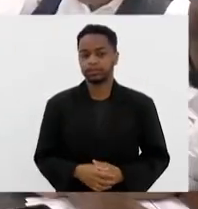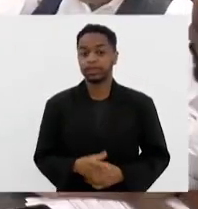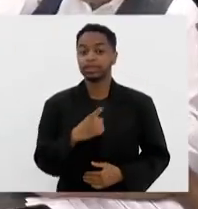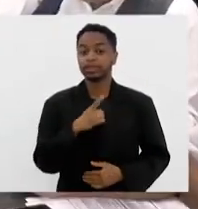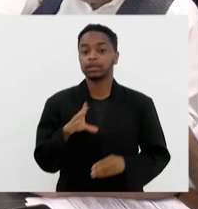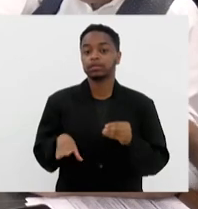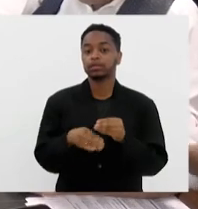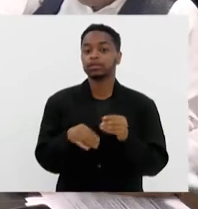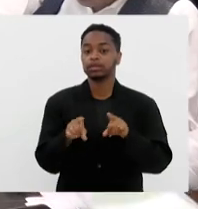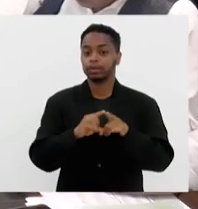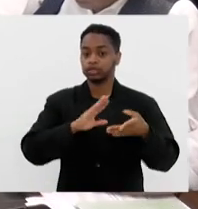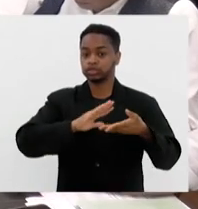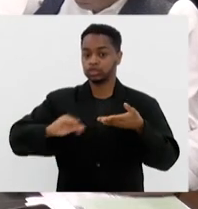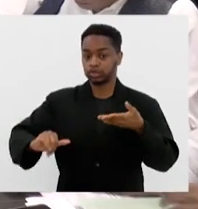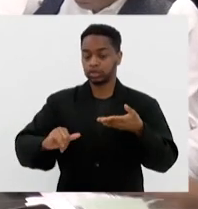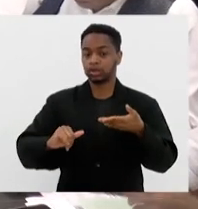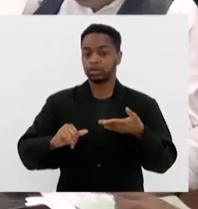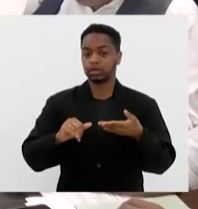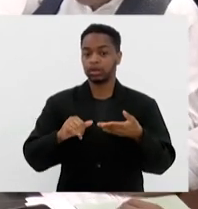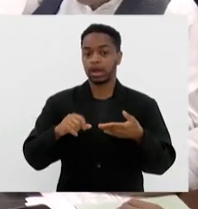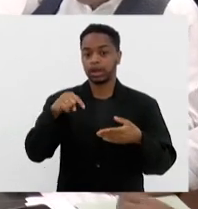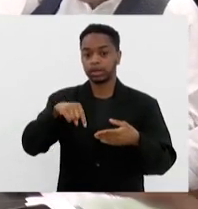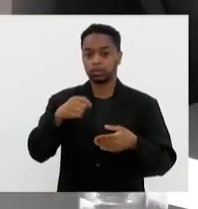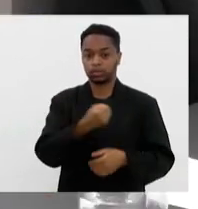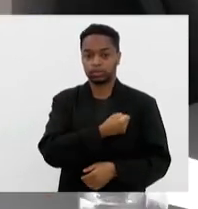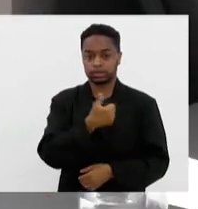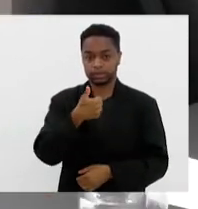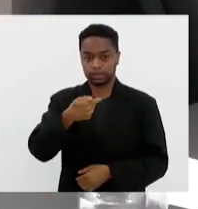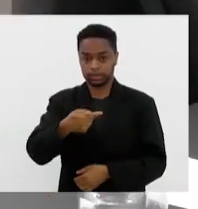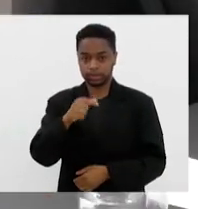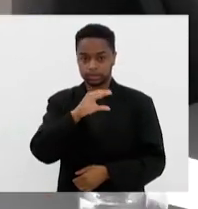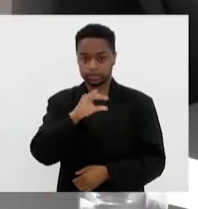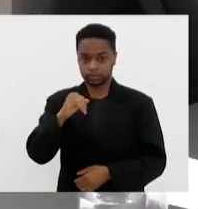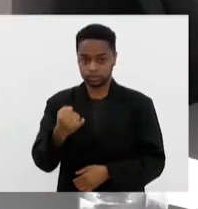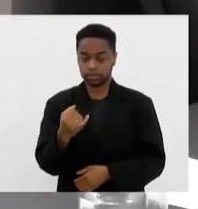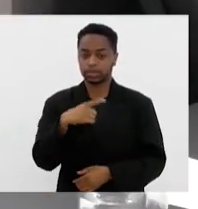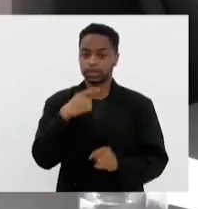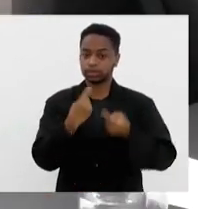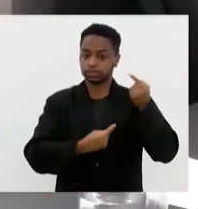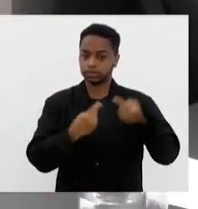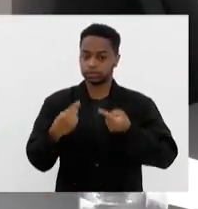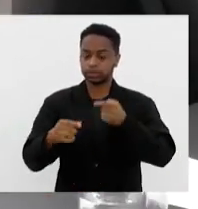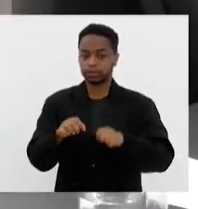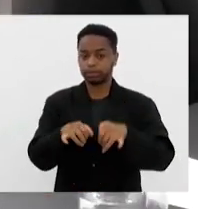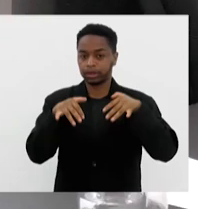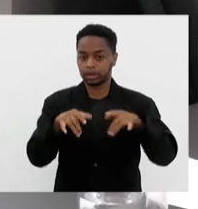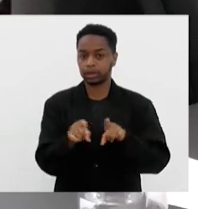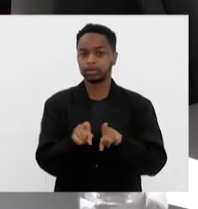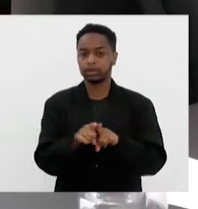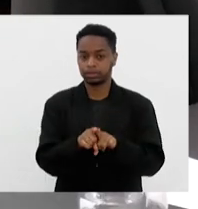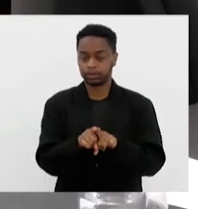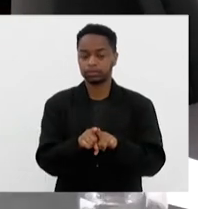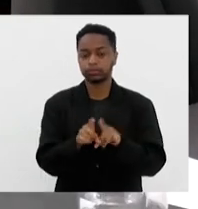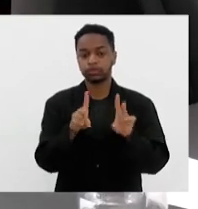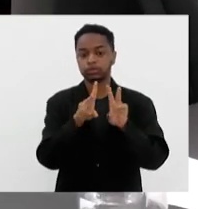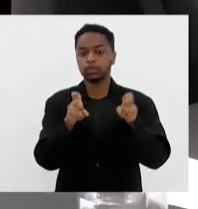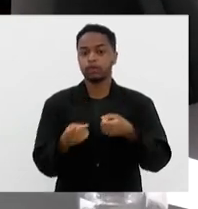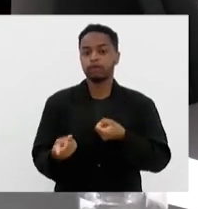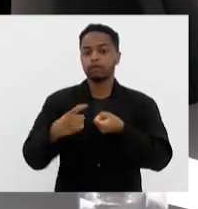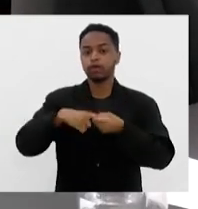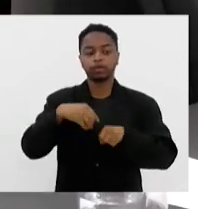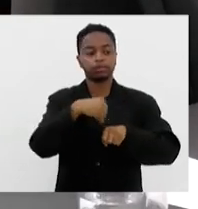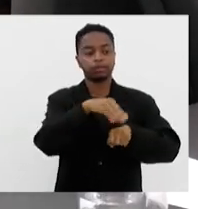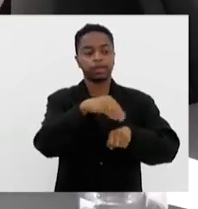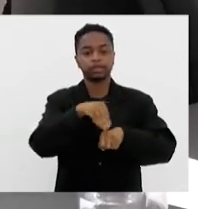foi sumulado aqui na súmula 17 da CCJ, que foi objeto de discussão em plenário, inclusive com o retorno de mensagens